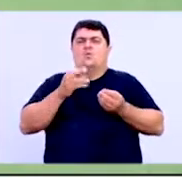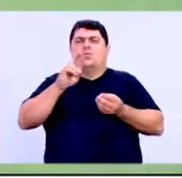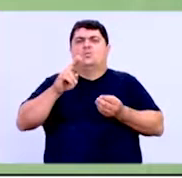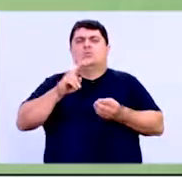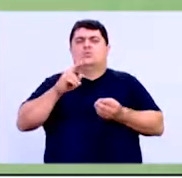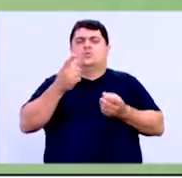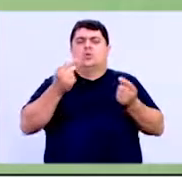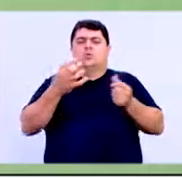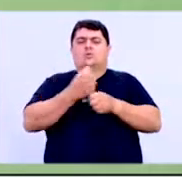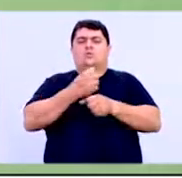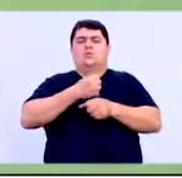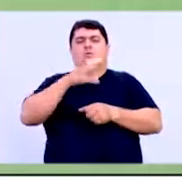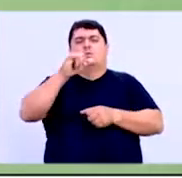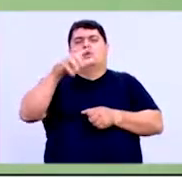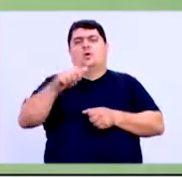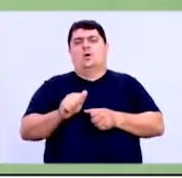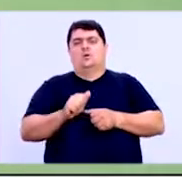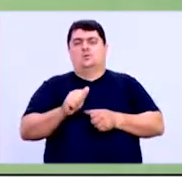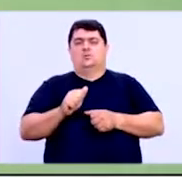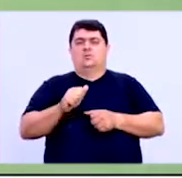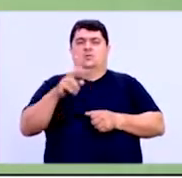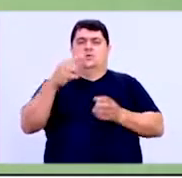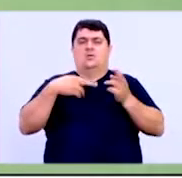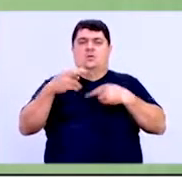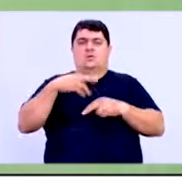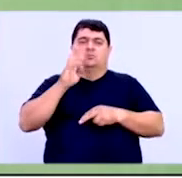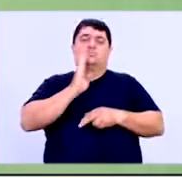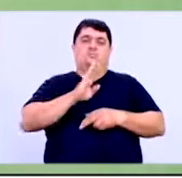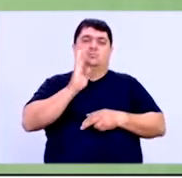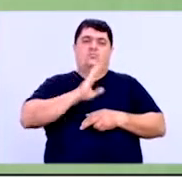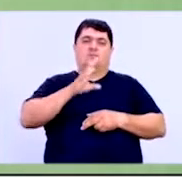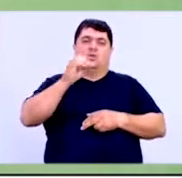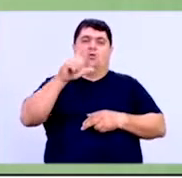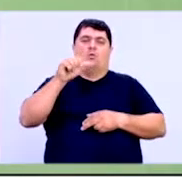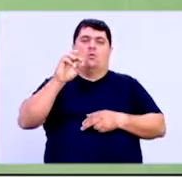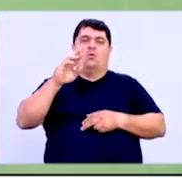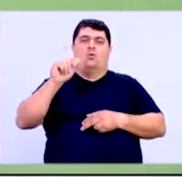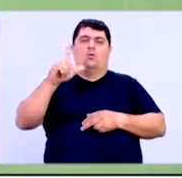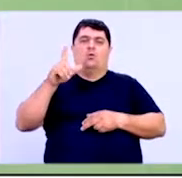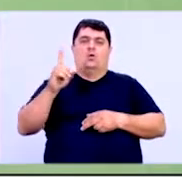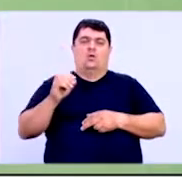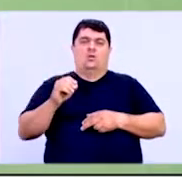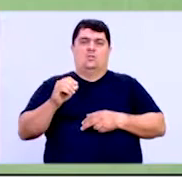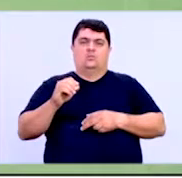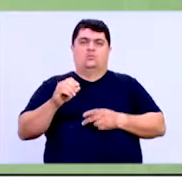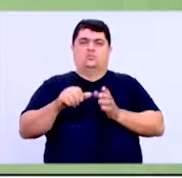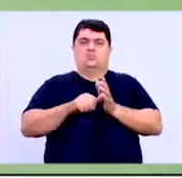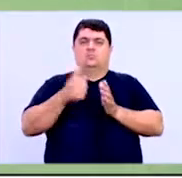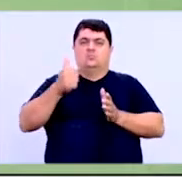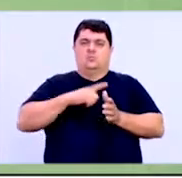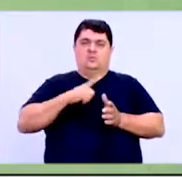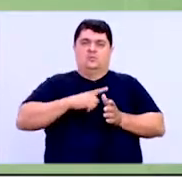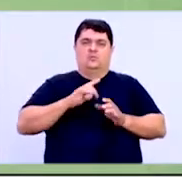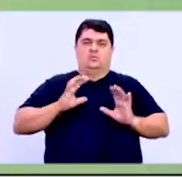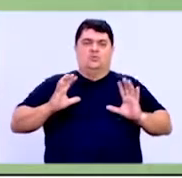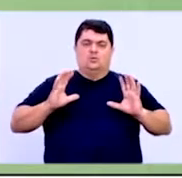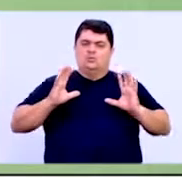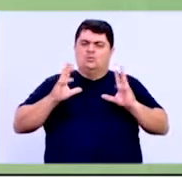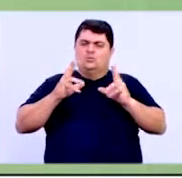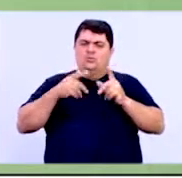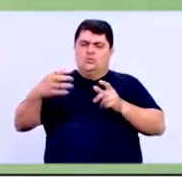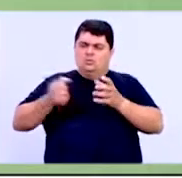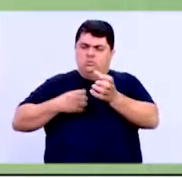orçamento de caixa? Tem uma resposta bem legal aqui de Colorado do Oeste. Fala, primeiro relacionamos todos os recebimentos que